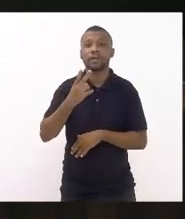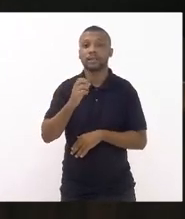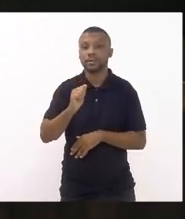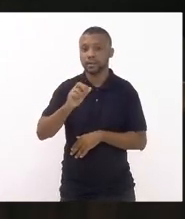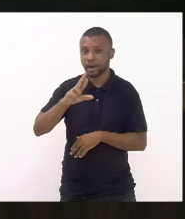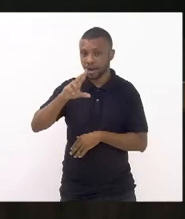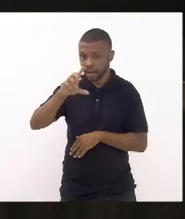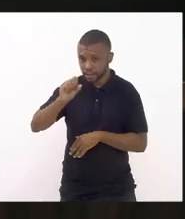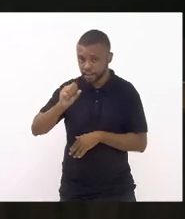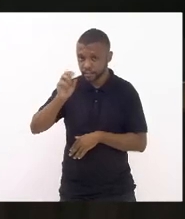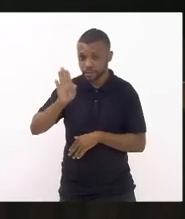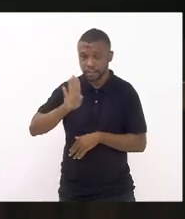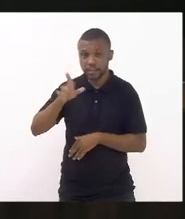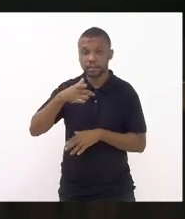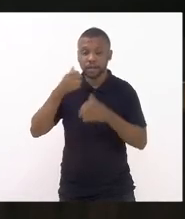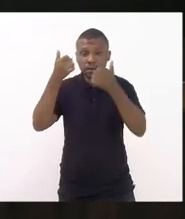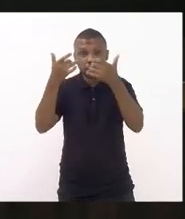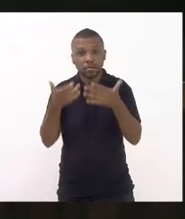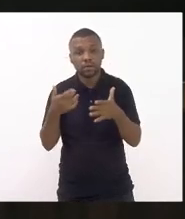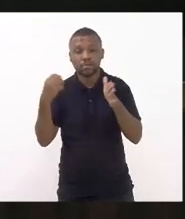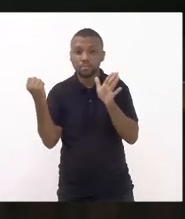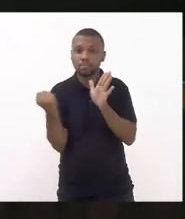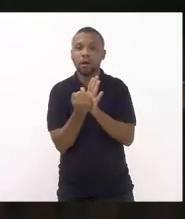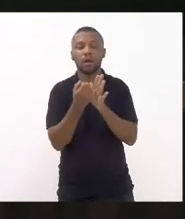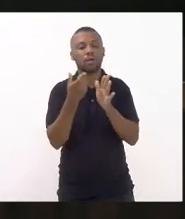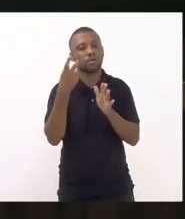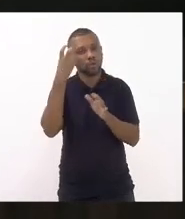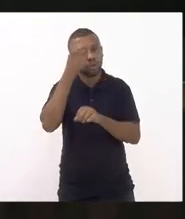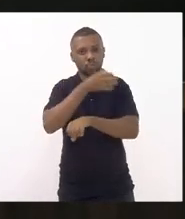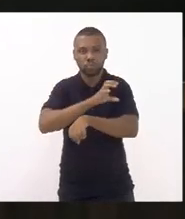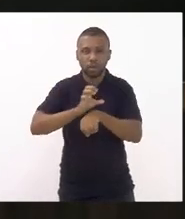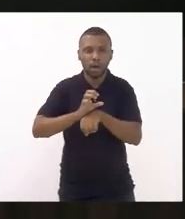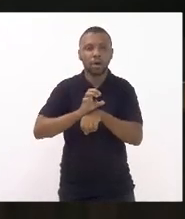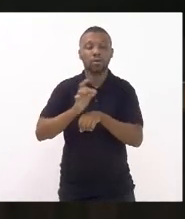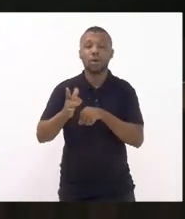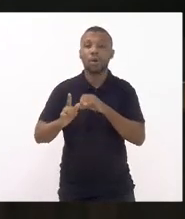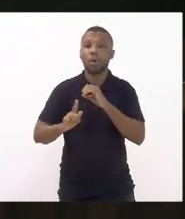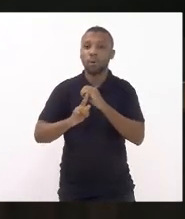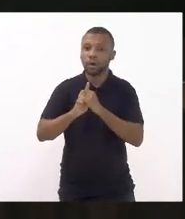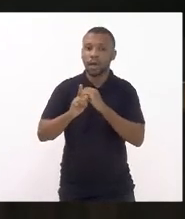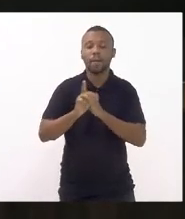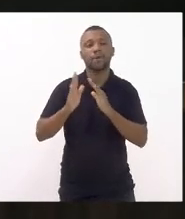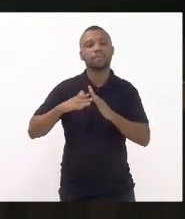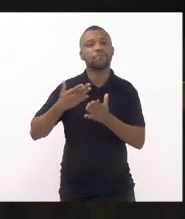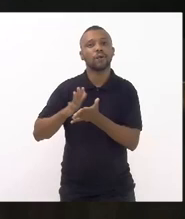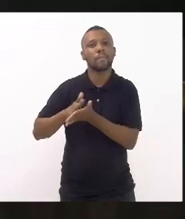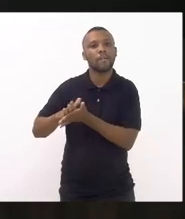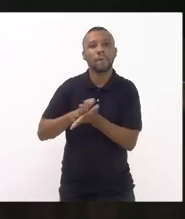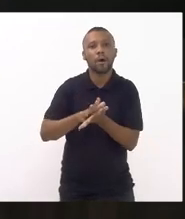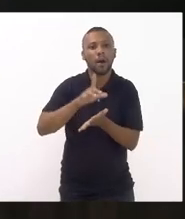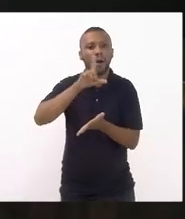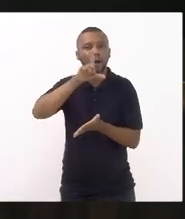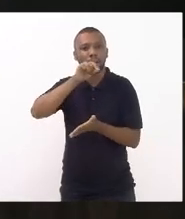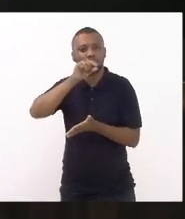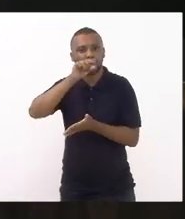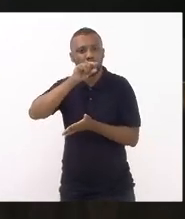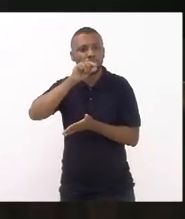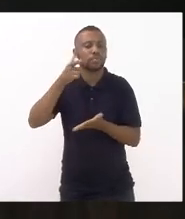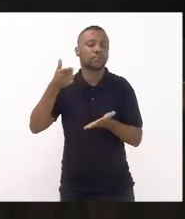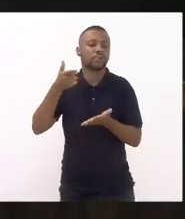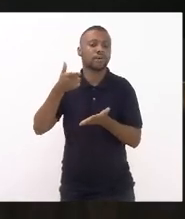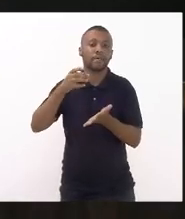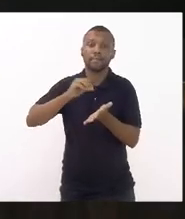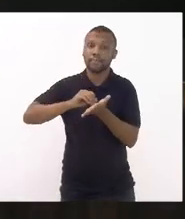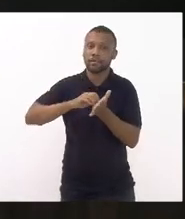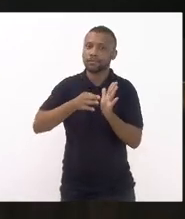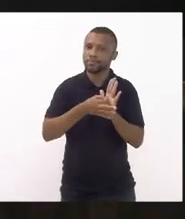que declara como patrimônio cultural e material do Estado do Rio de Janeiro o Grêmio Recreativo Escola de Samba Beija-Flor de Nilópolis, pendente de parecer das comissões